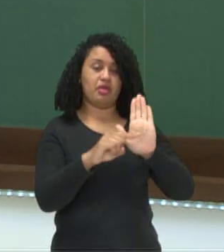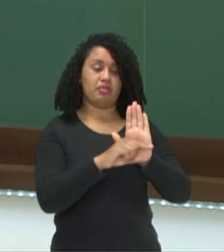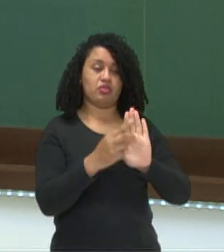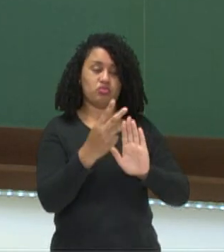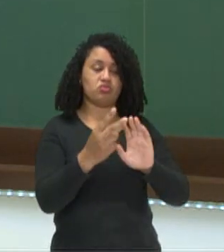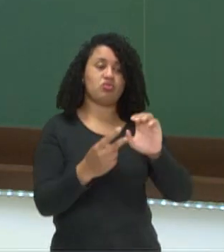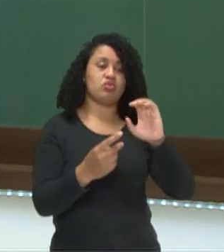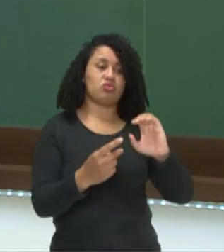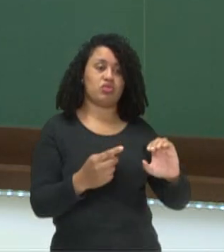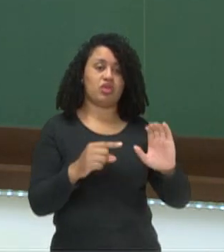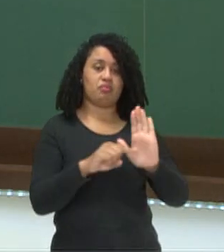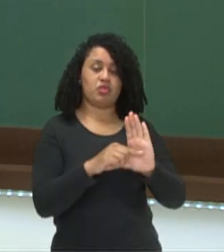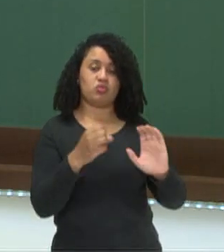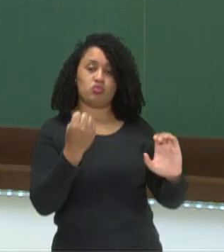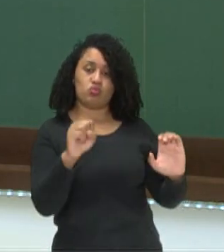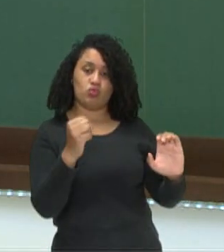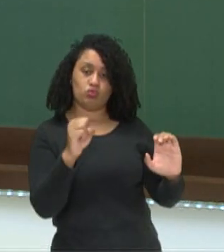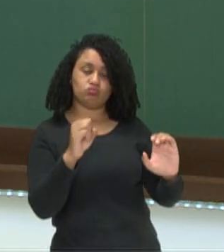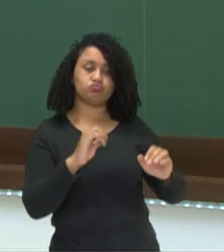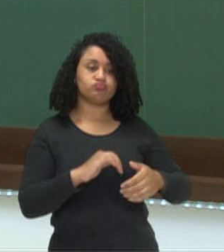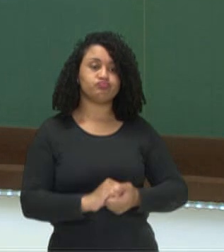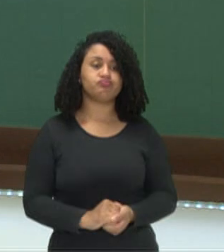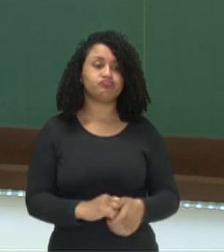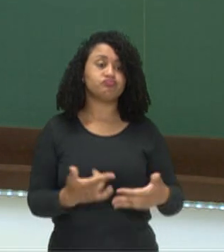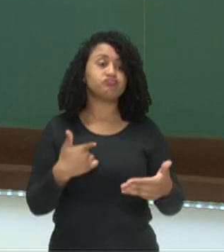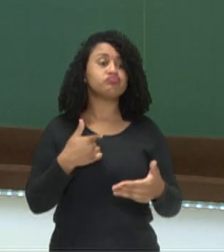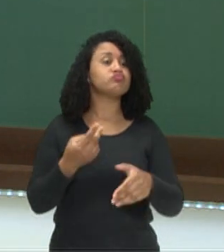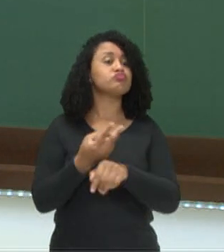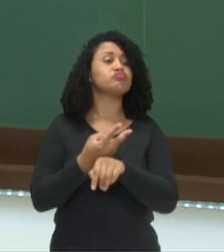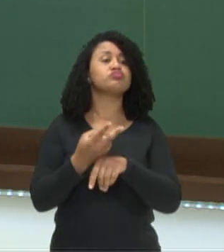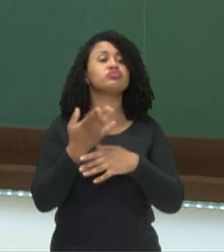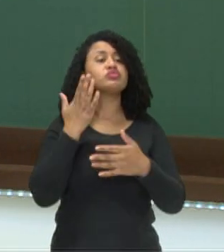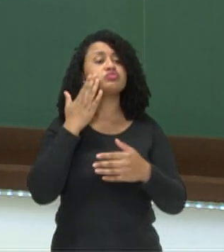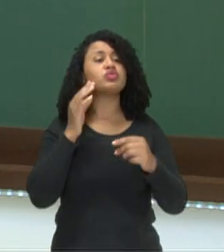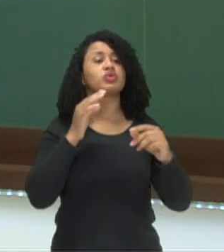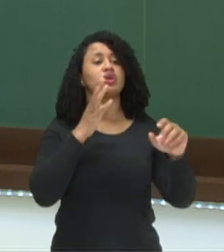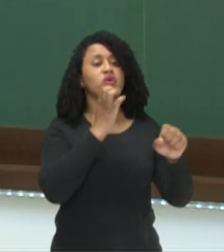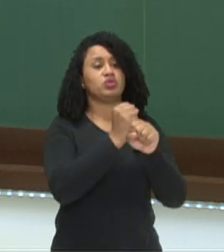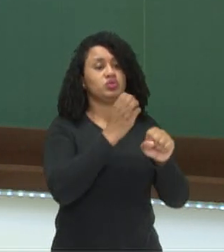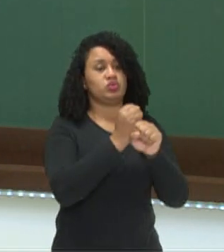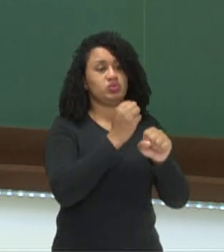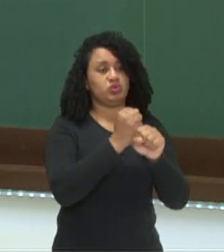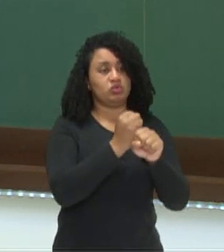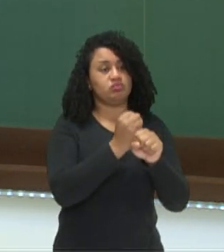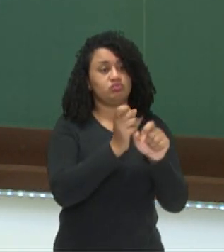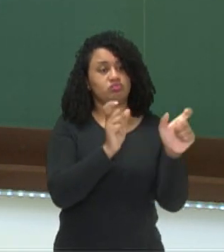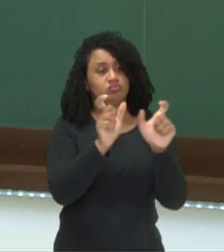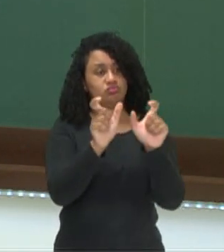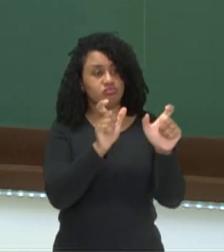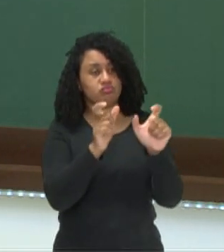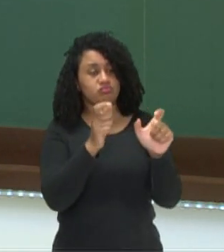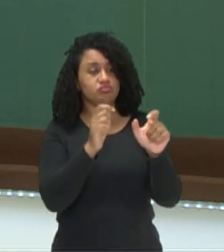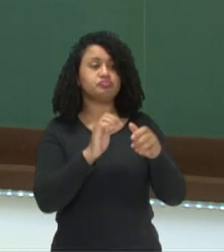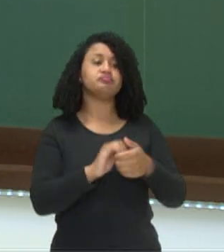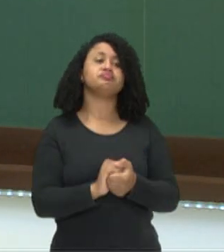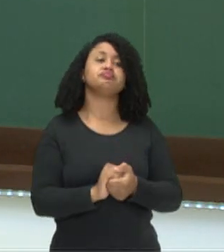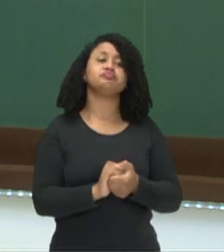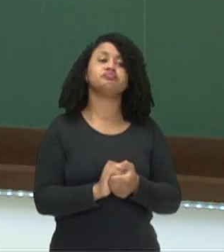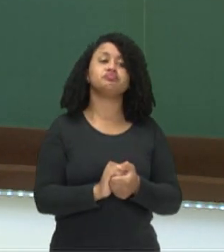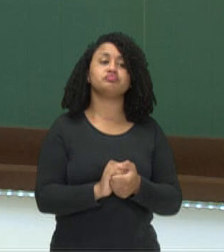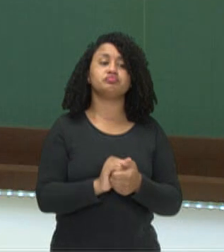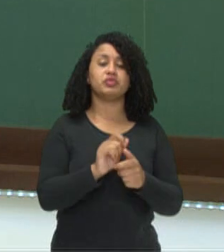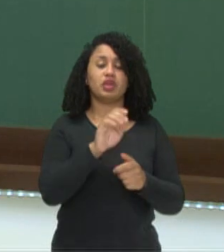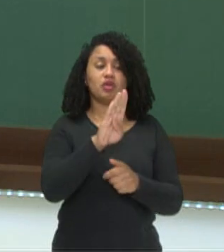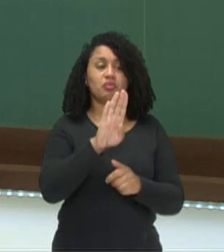menos 2 e o C é menos 8. Então, o que eu estou buscando? Estou buscando dois números que somados dão o B com sinal